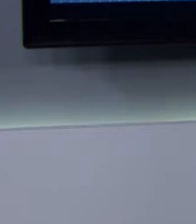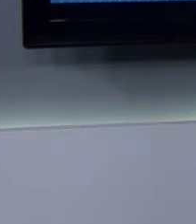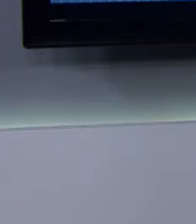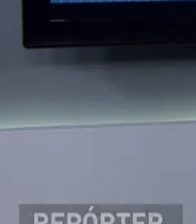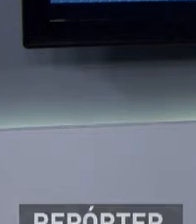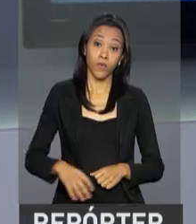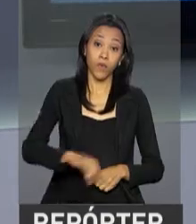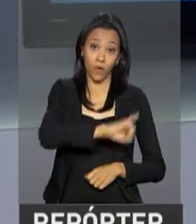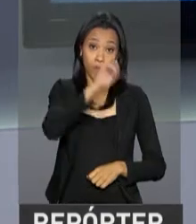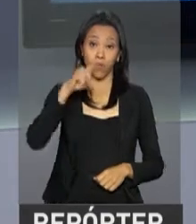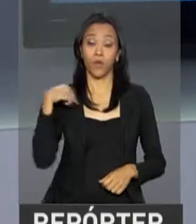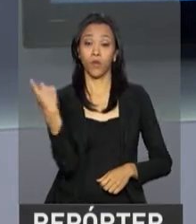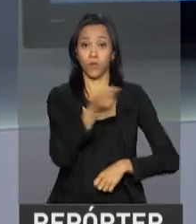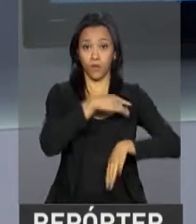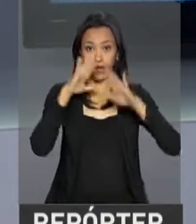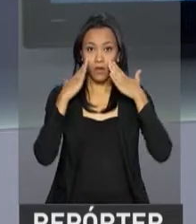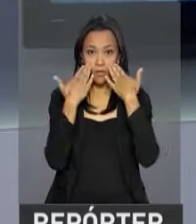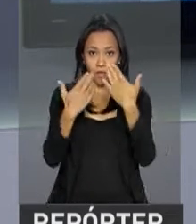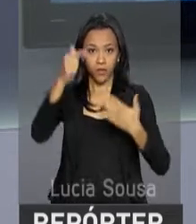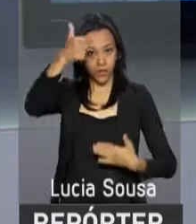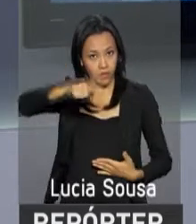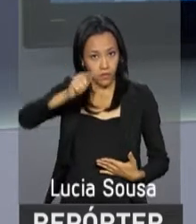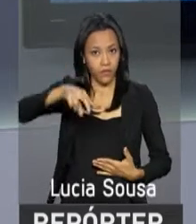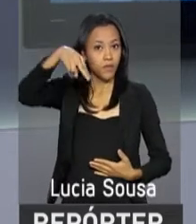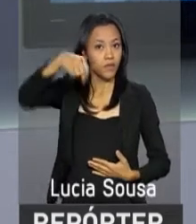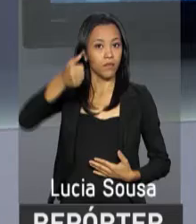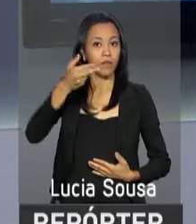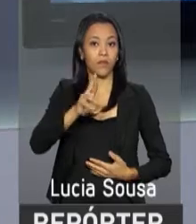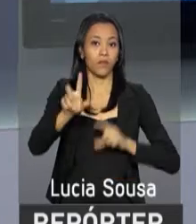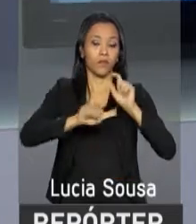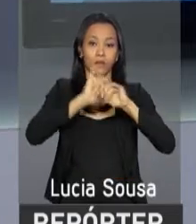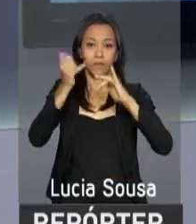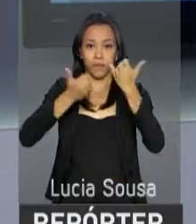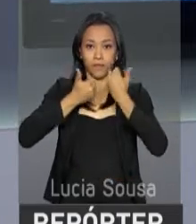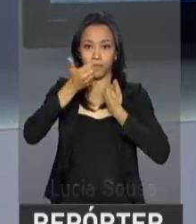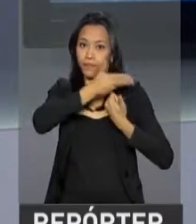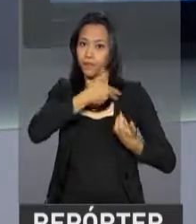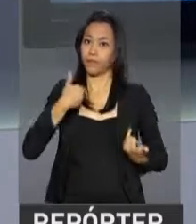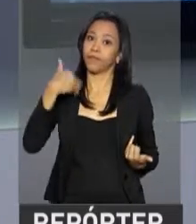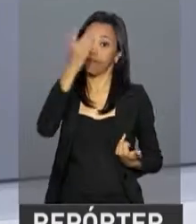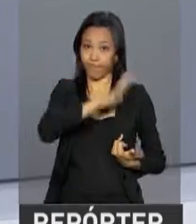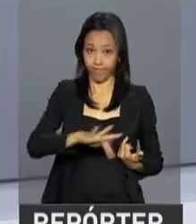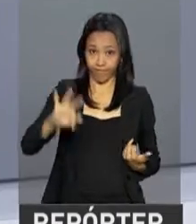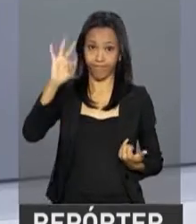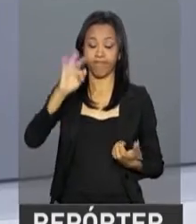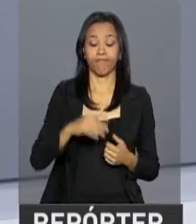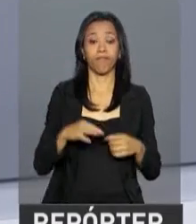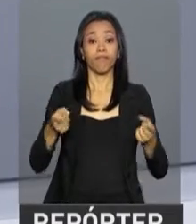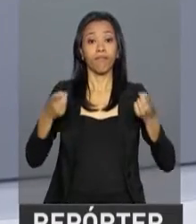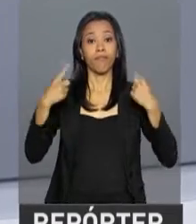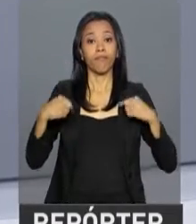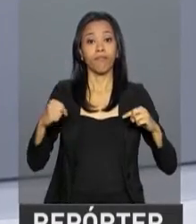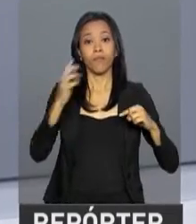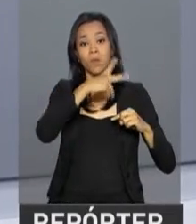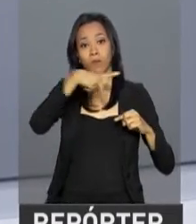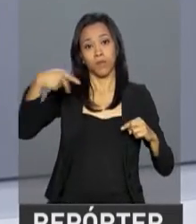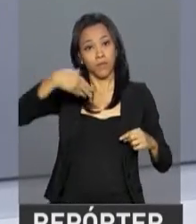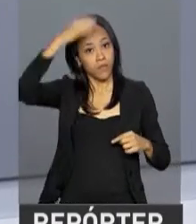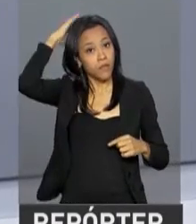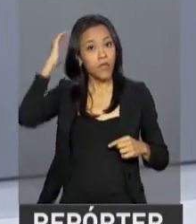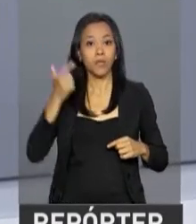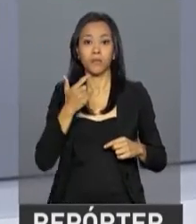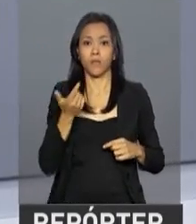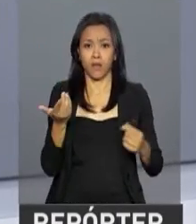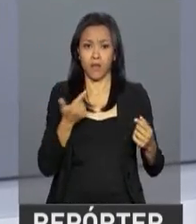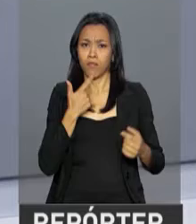olá estamos de volta com o repórter nbr com as notícias do governo federal o presidente michel temer assinou agora